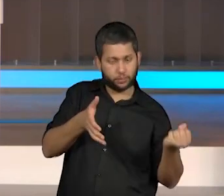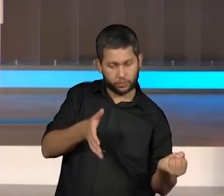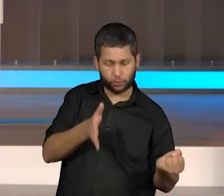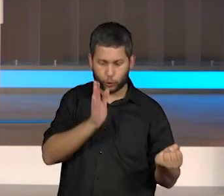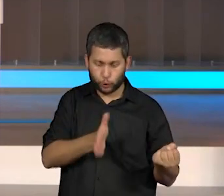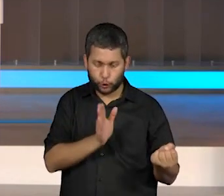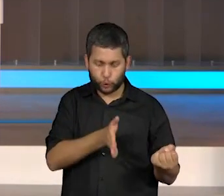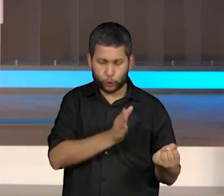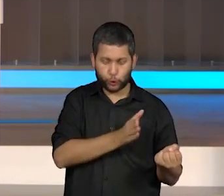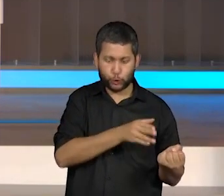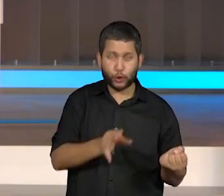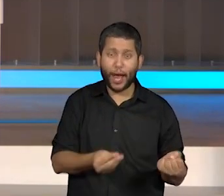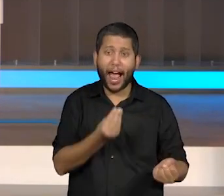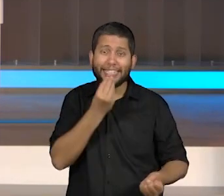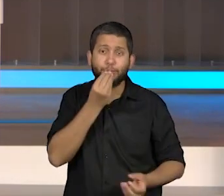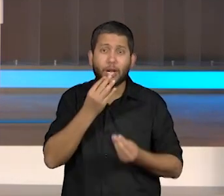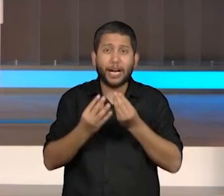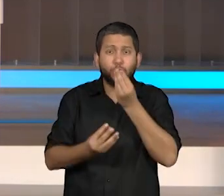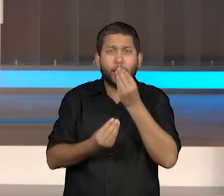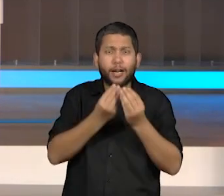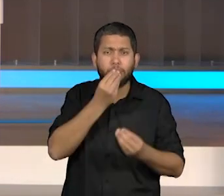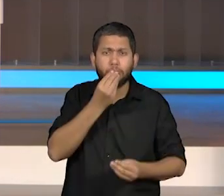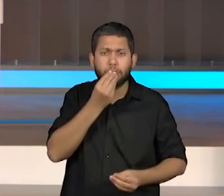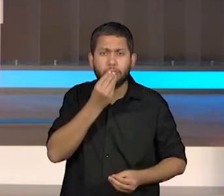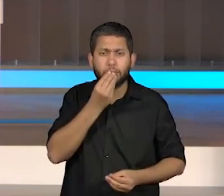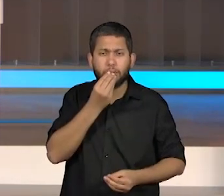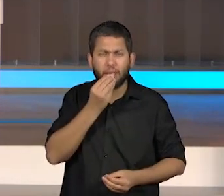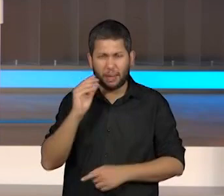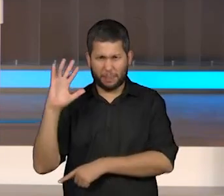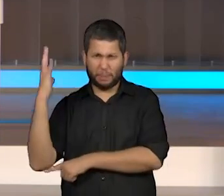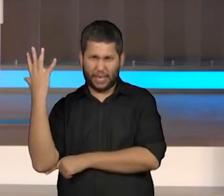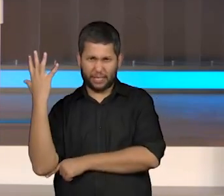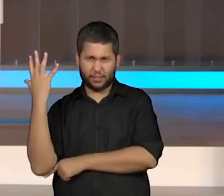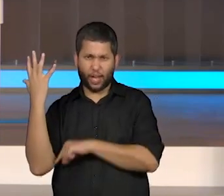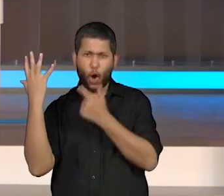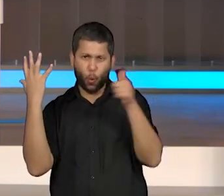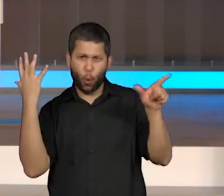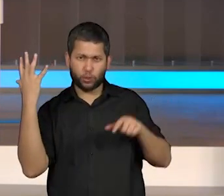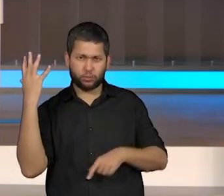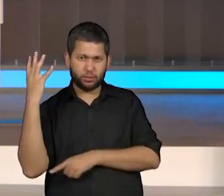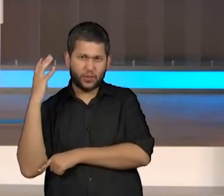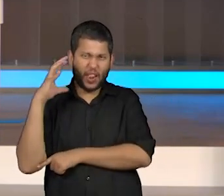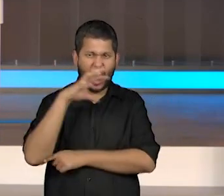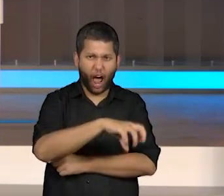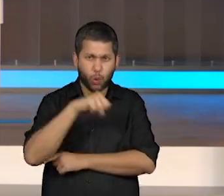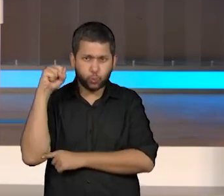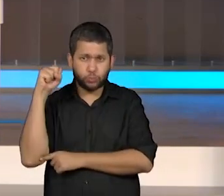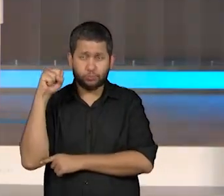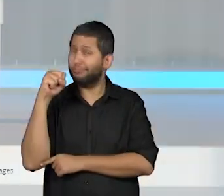vivos que conseguem produzir o seu próprio alimento através do processo de